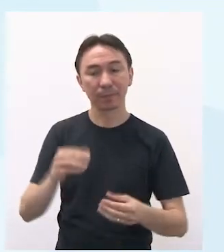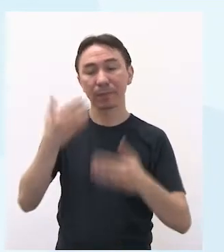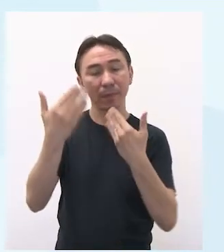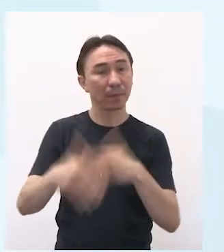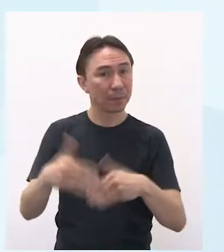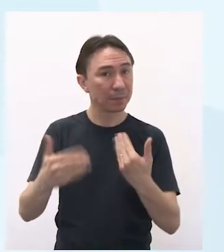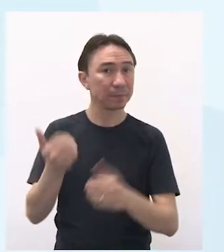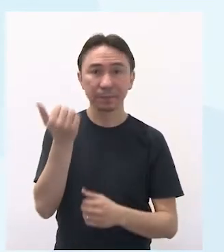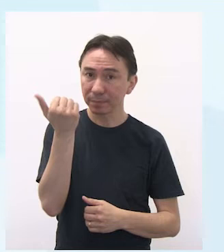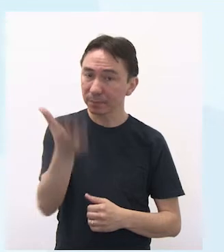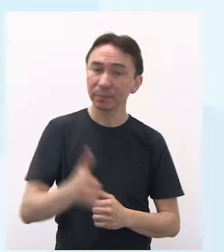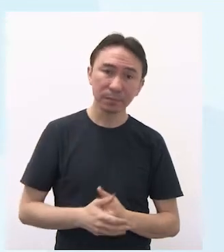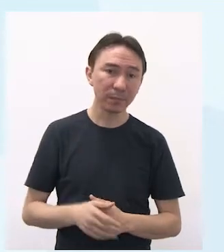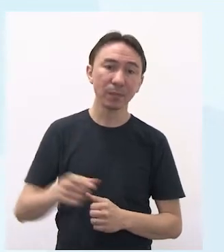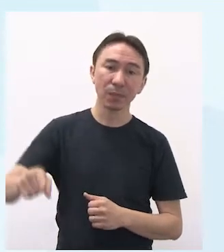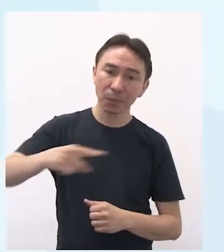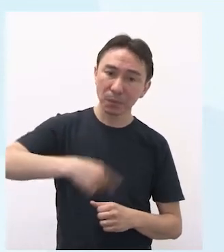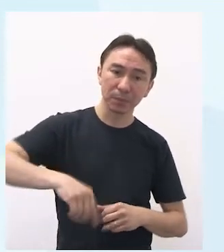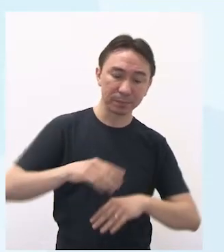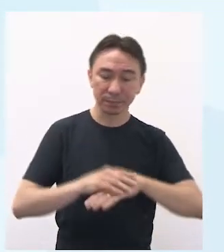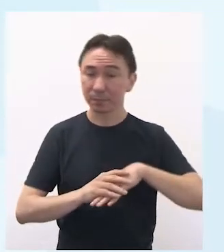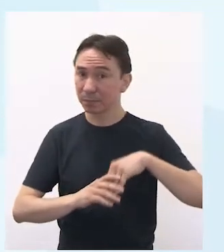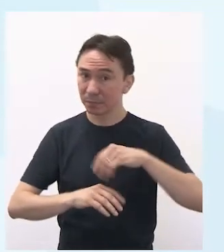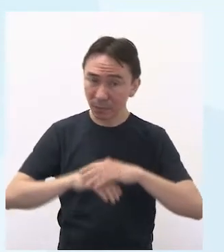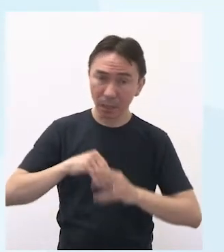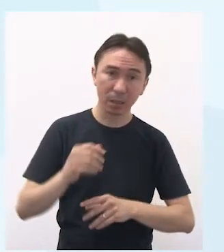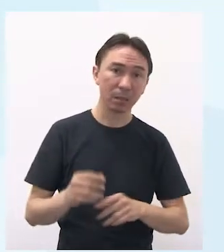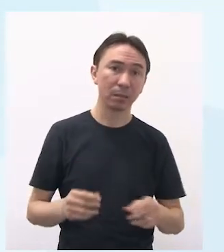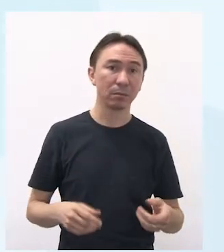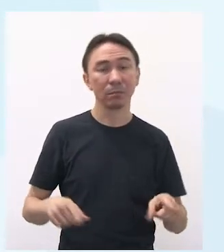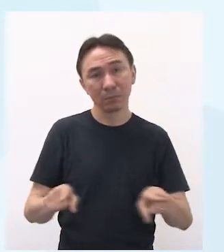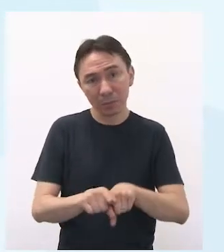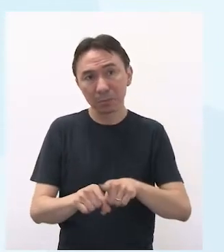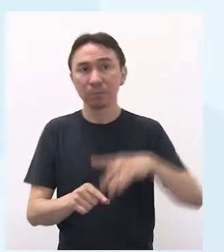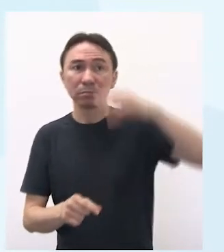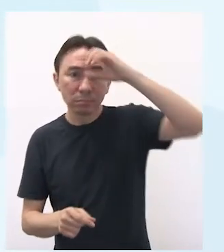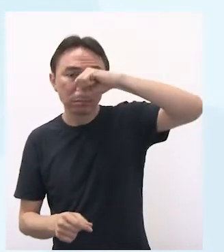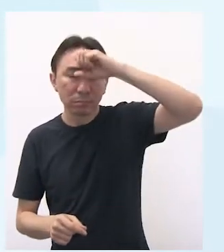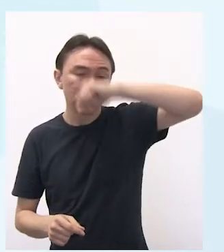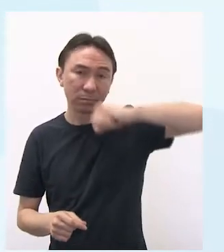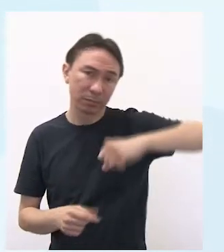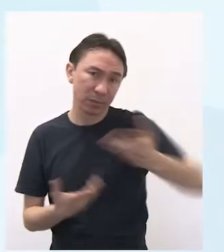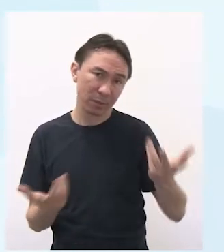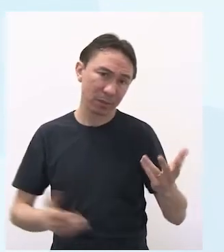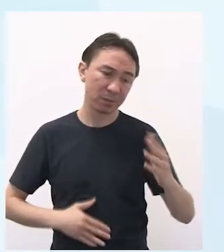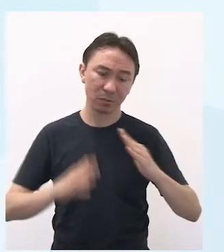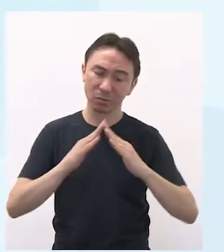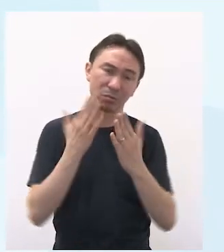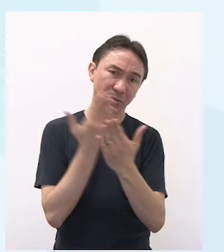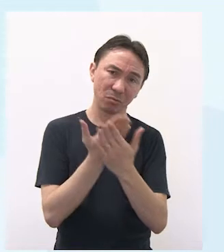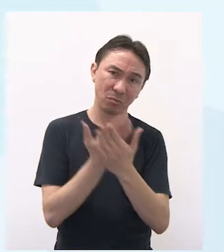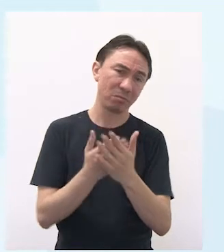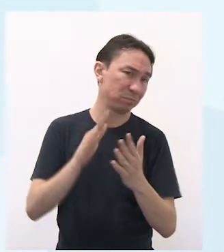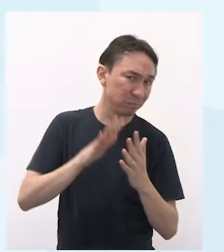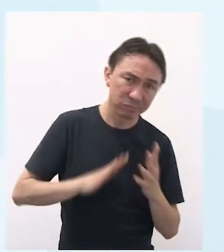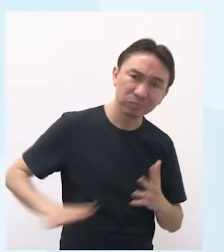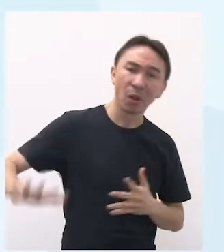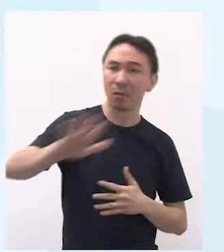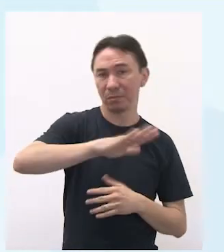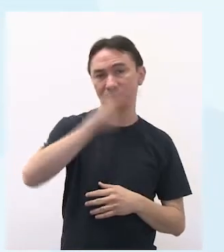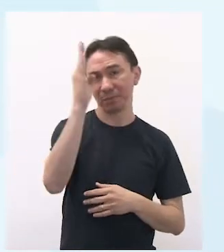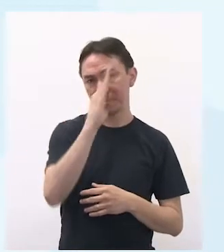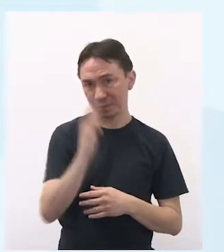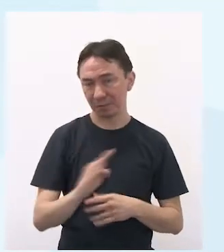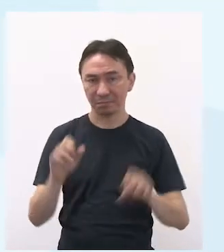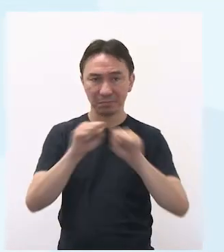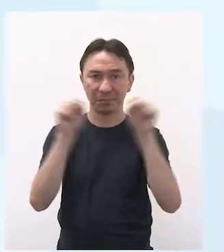a aprendizagem e para o sistema educacional de todas as escolas que participam do Brasil. O